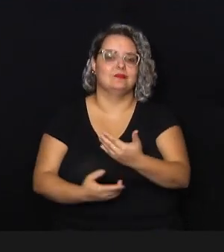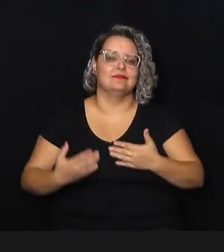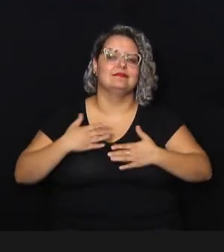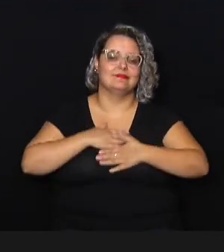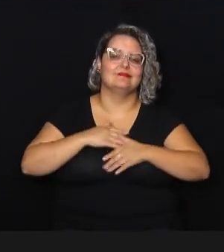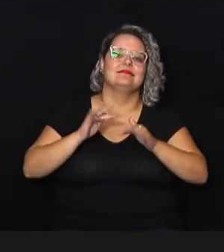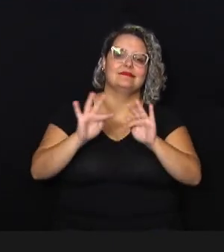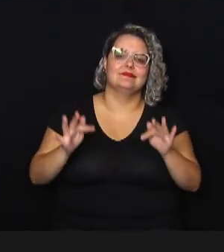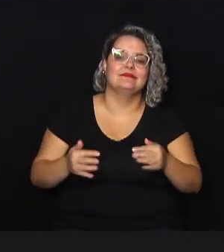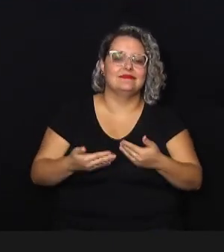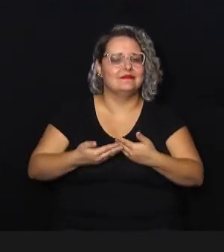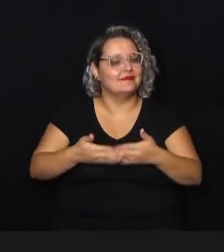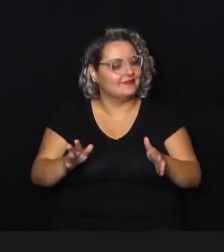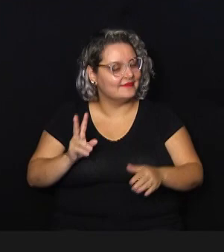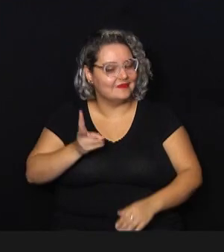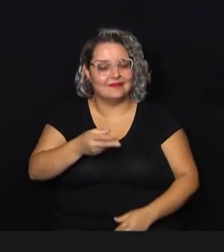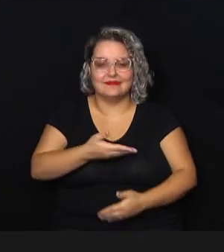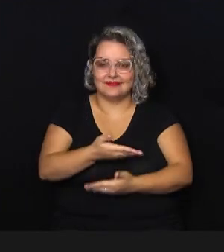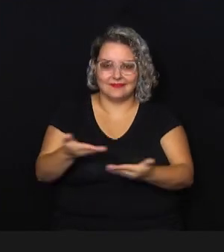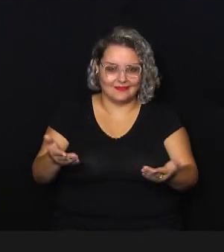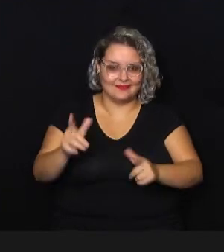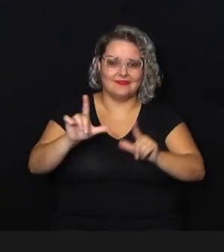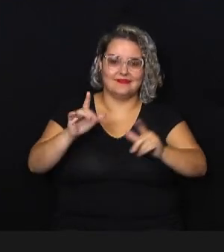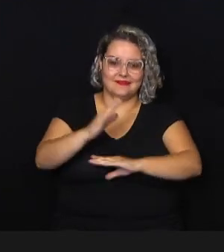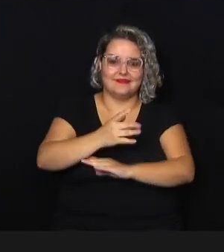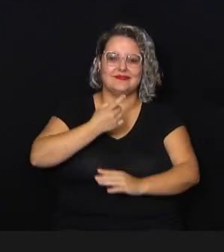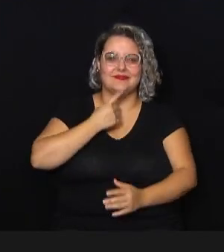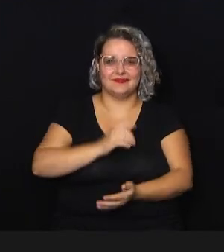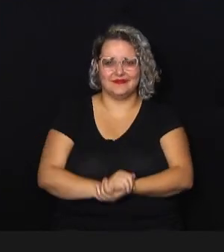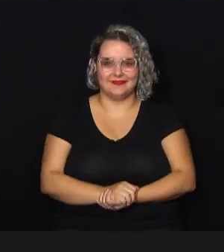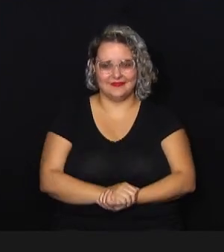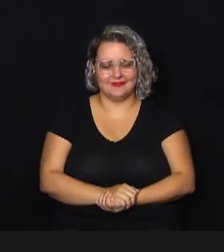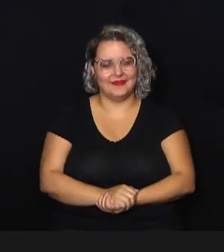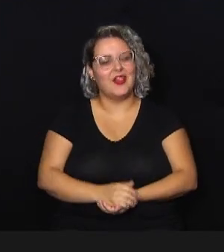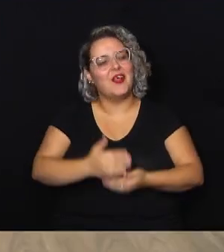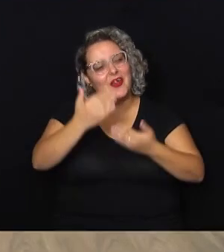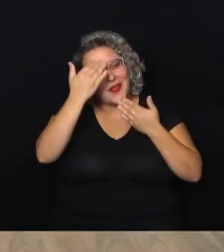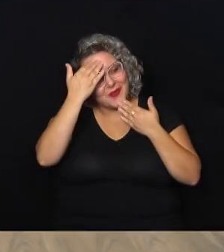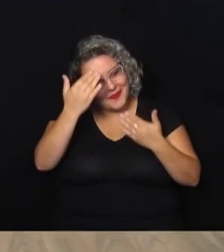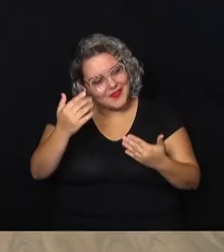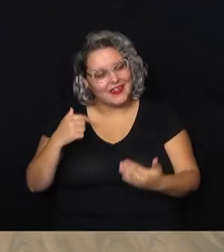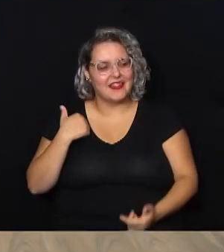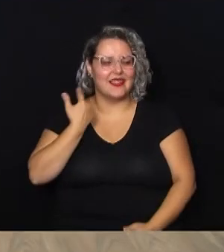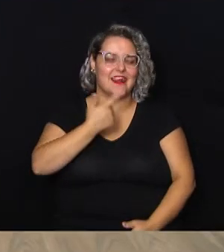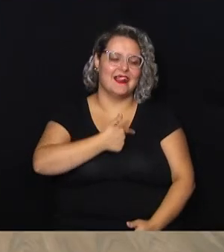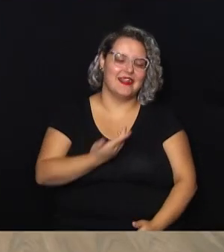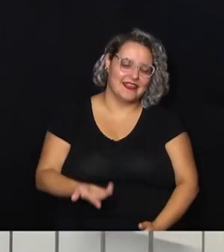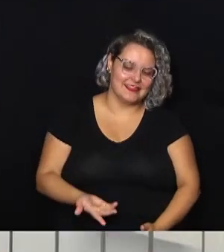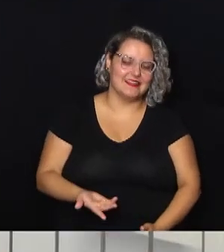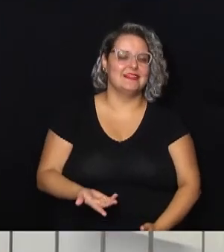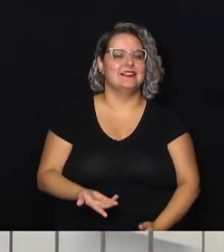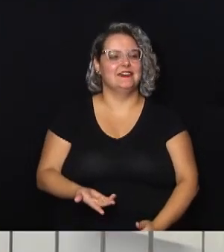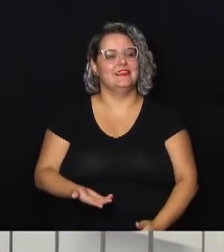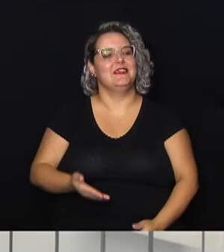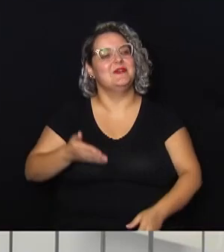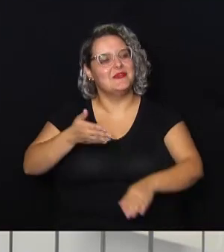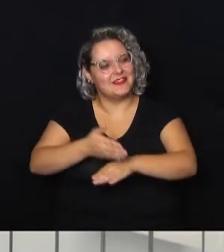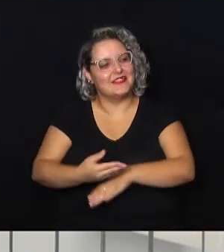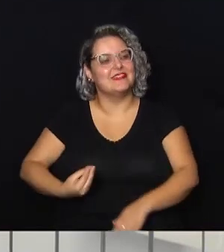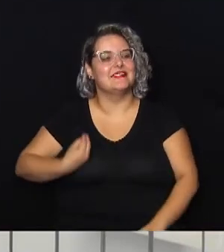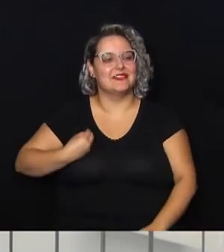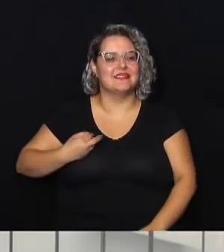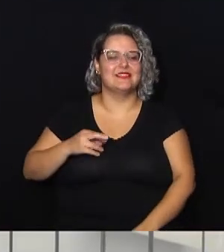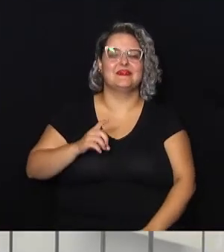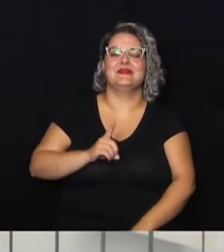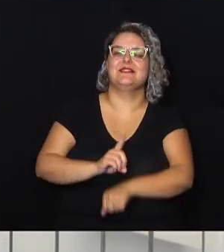Então, eu estou sempre à disposição aqui da TV Câmara Campinas. Nós aqui agradecemos a participação ao vivo do